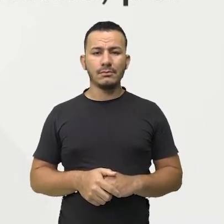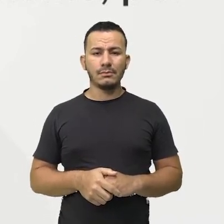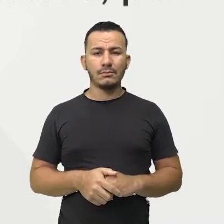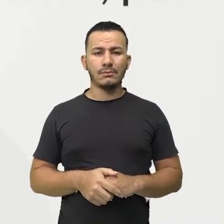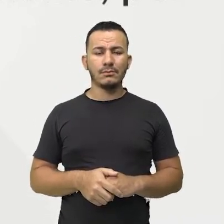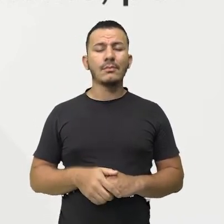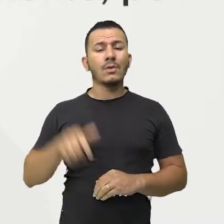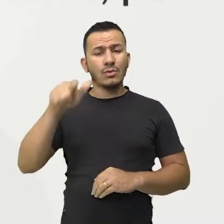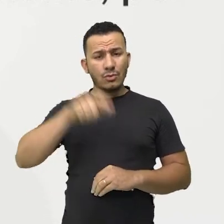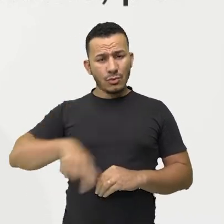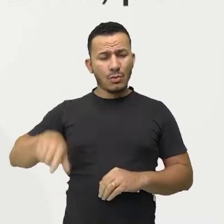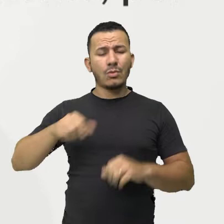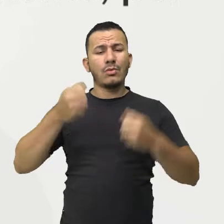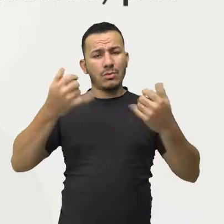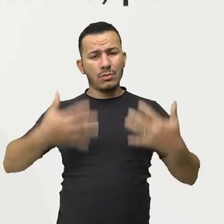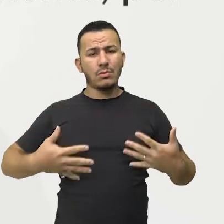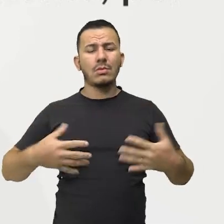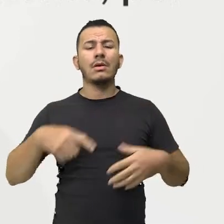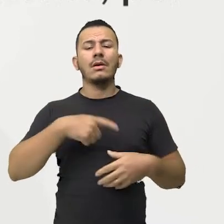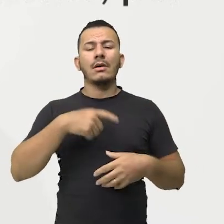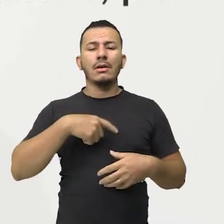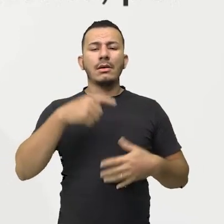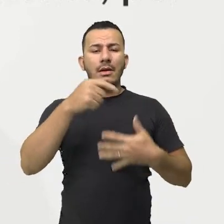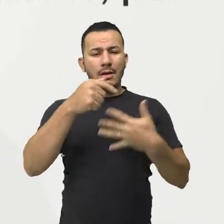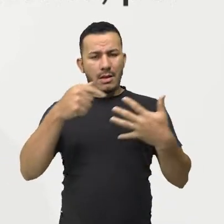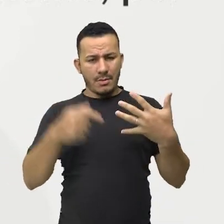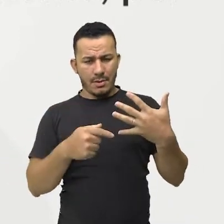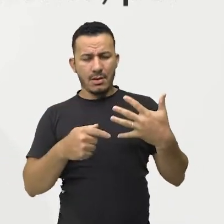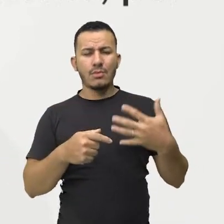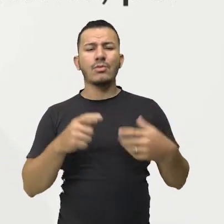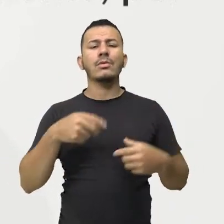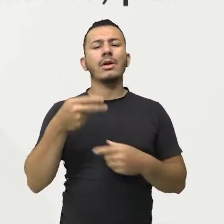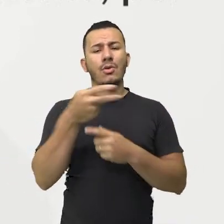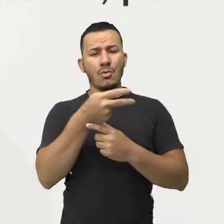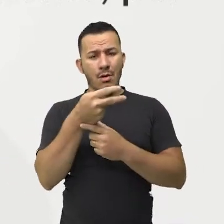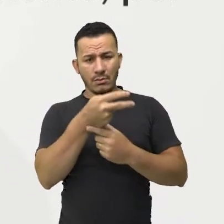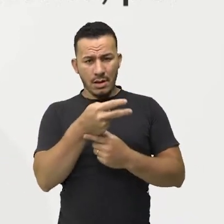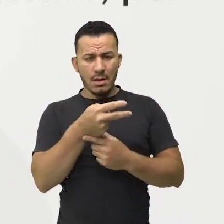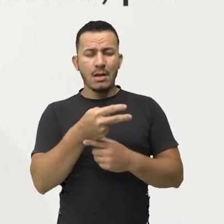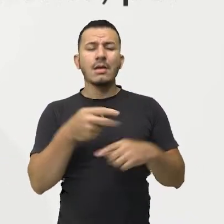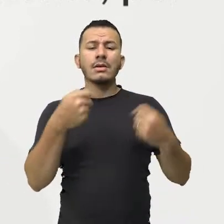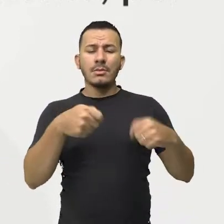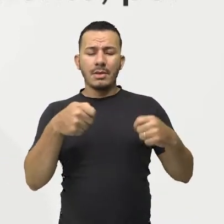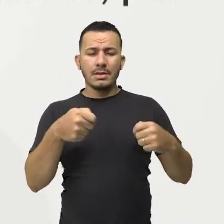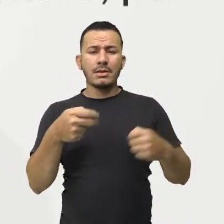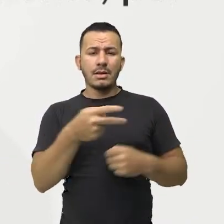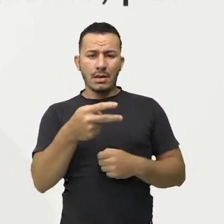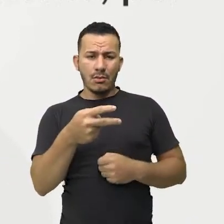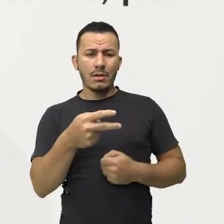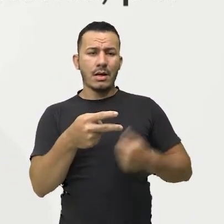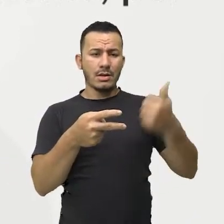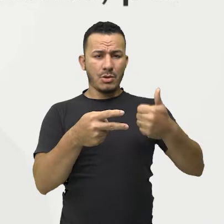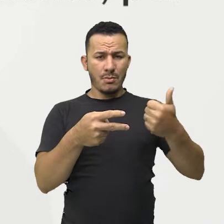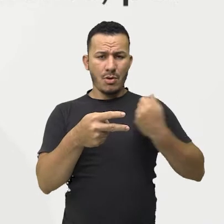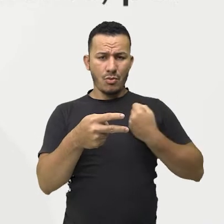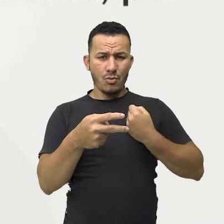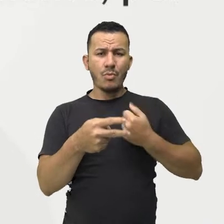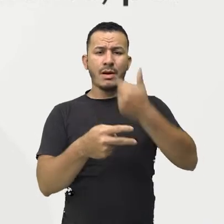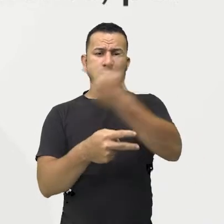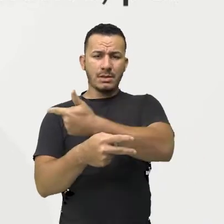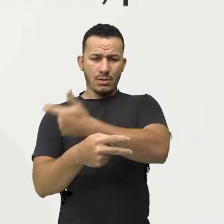bora relembrar aqui. Elementos, sinal de igualdade, tem que ter o primeiro e o segundo membro, tá